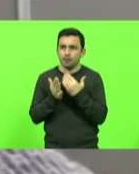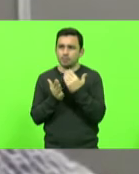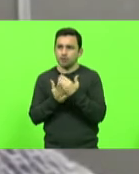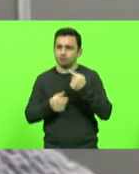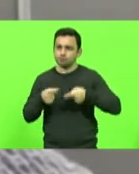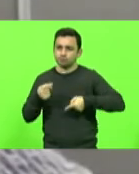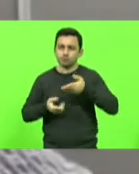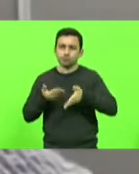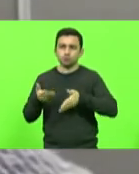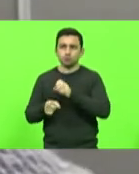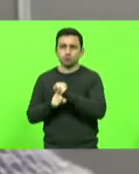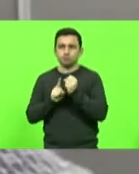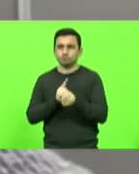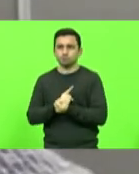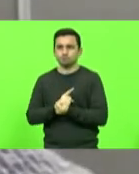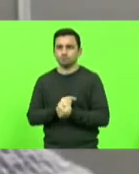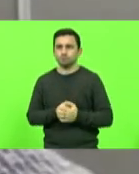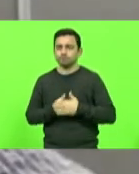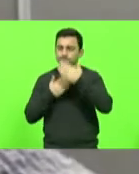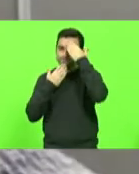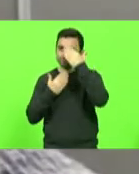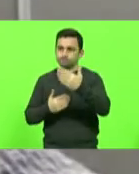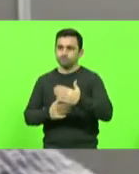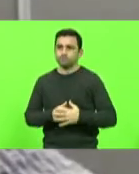assistência social. Muito obrigada.